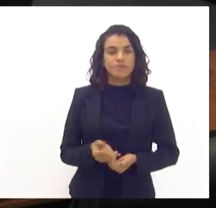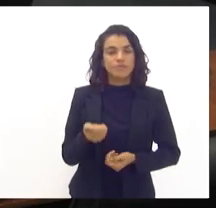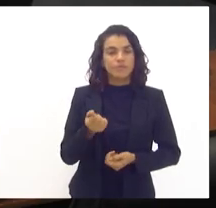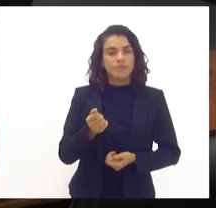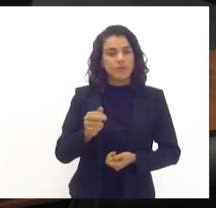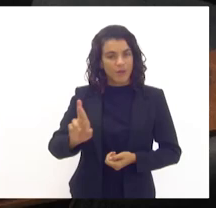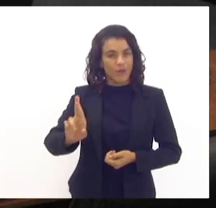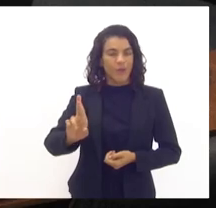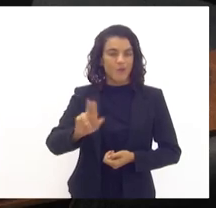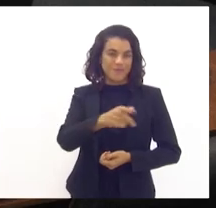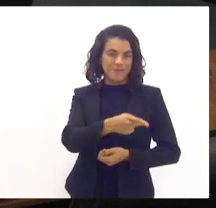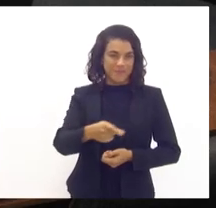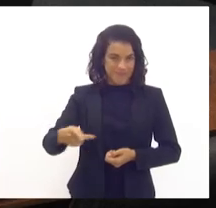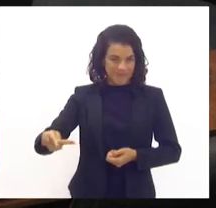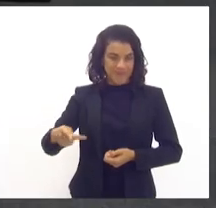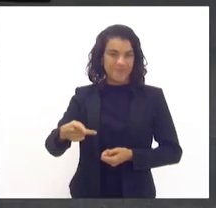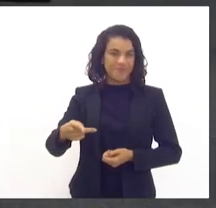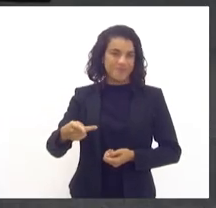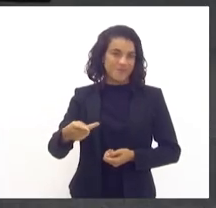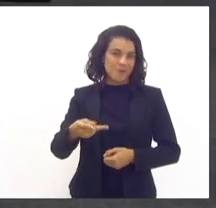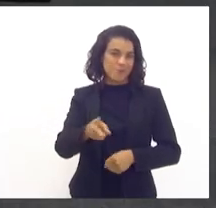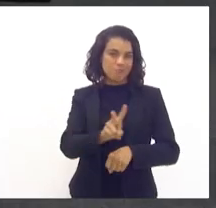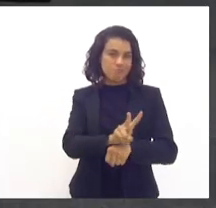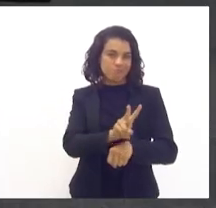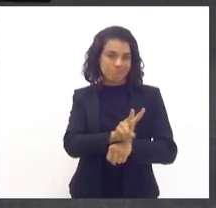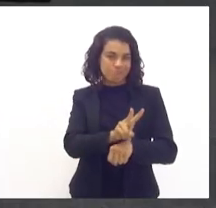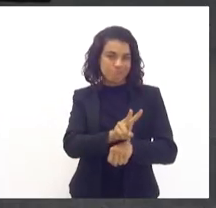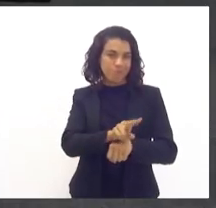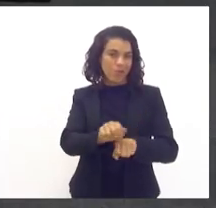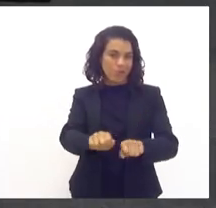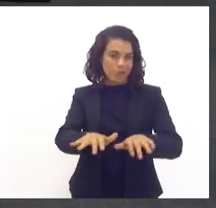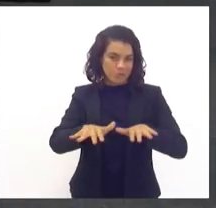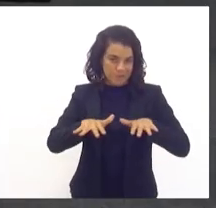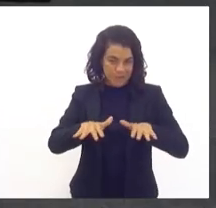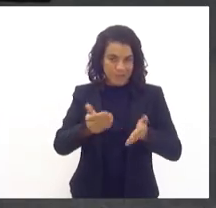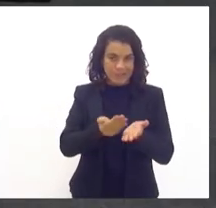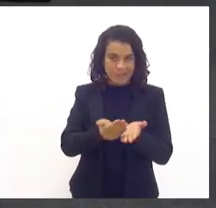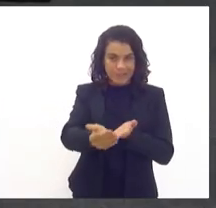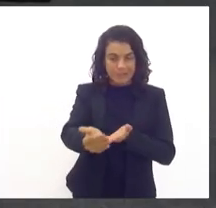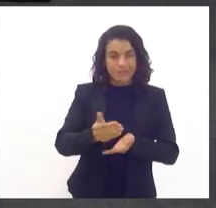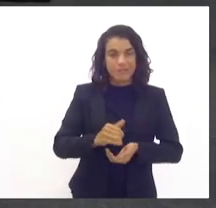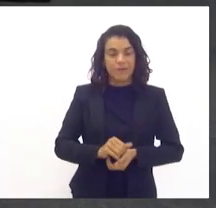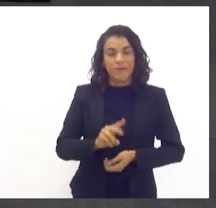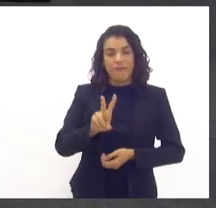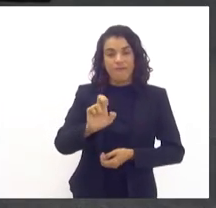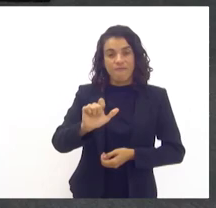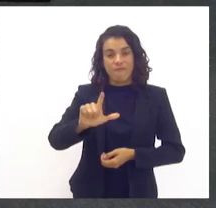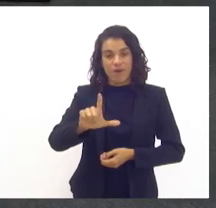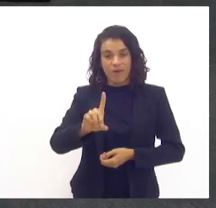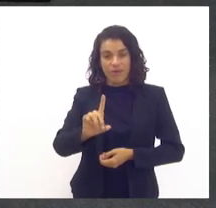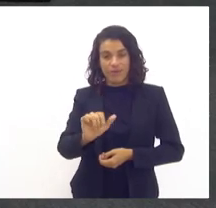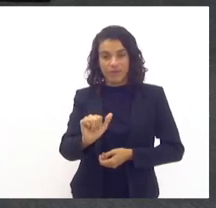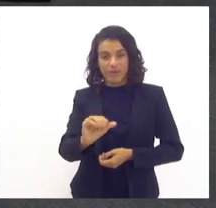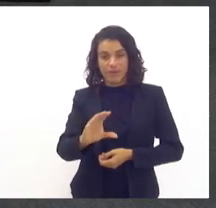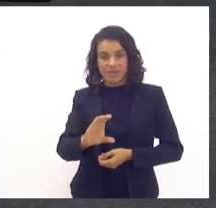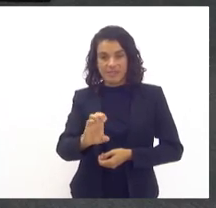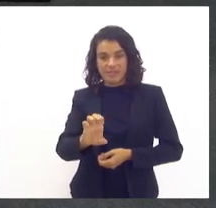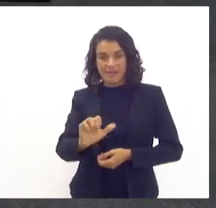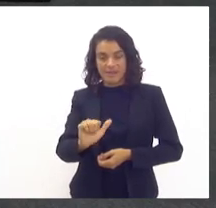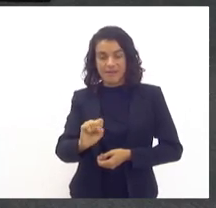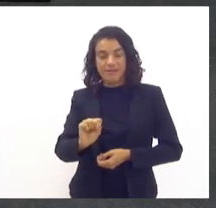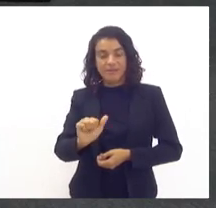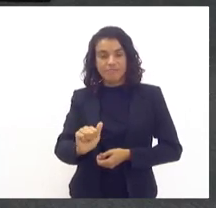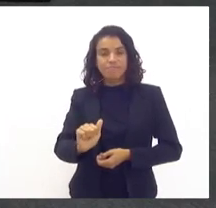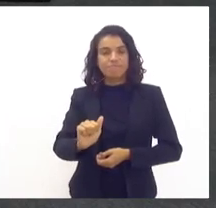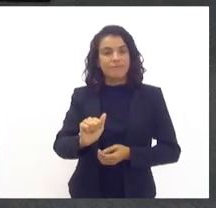Senhor presidente do expediente inicial, deputado Valda Ceasa, a ata